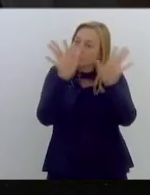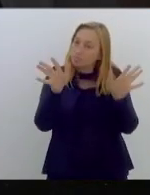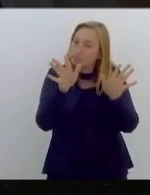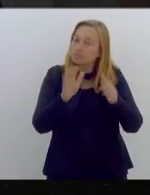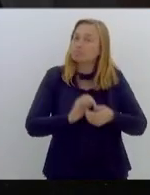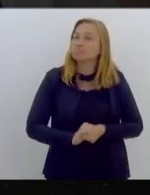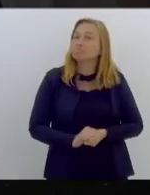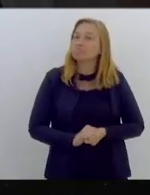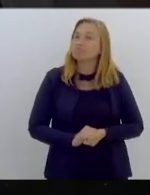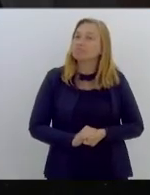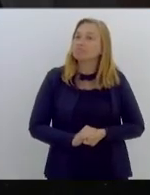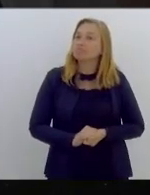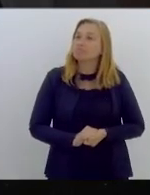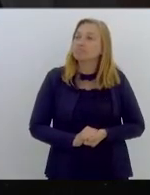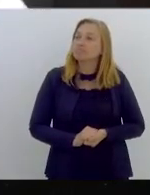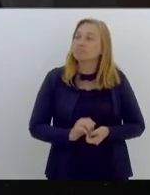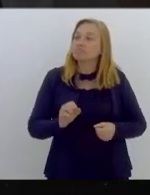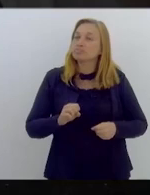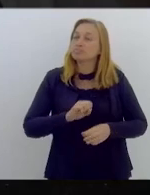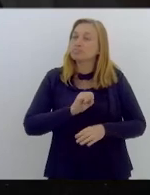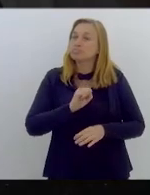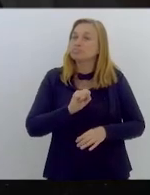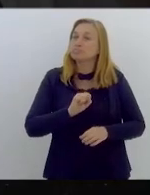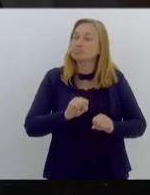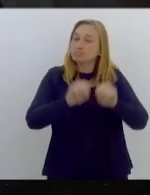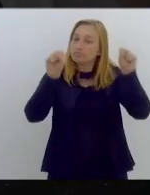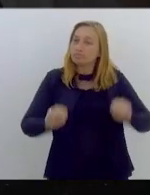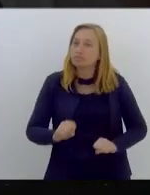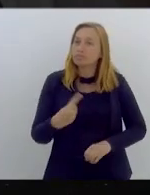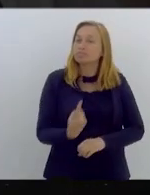ficou claro que o Sistema Único de Saúde dependia